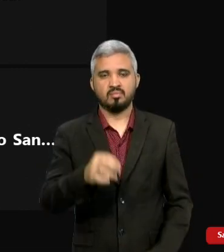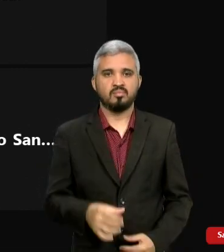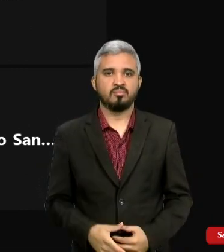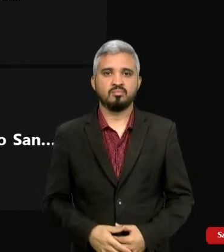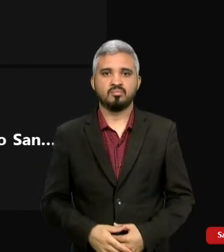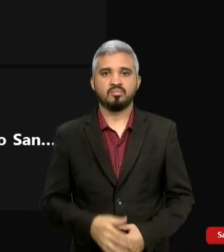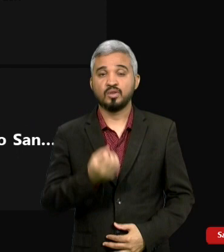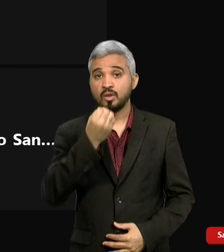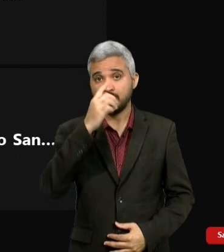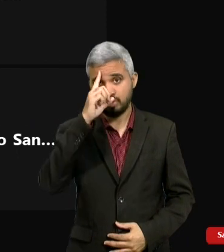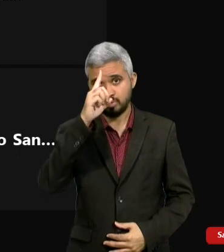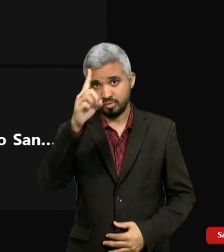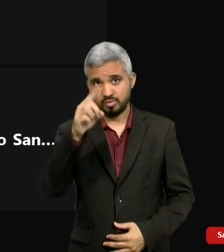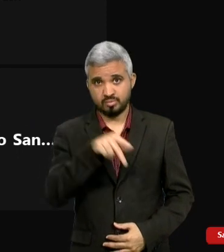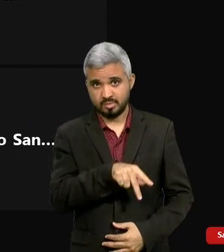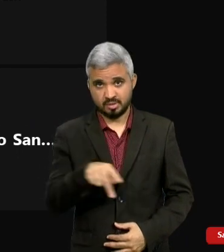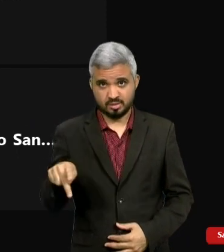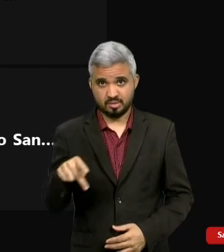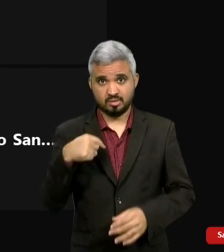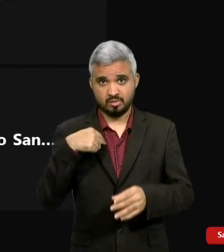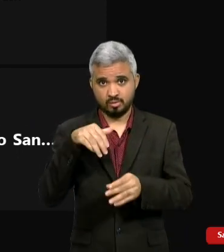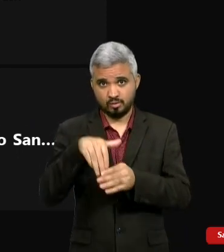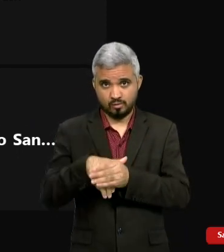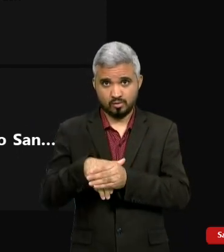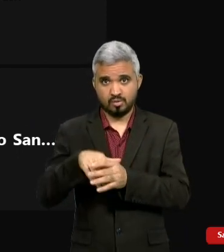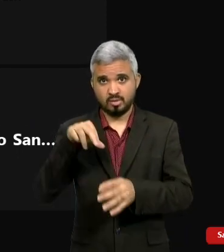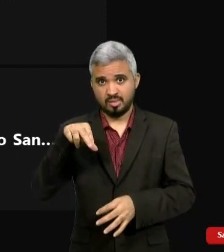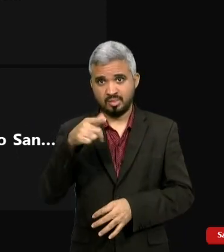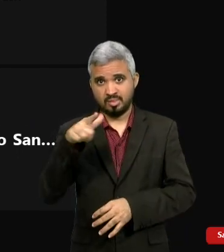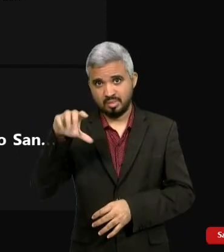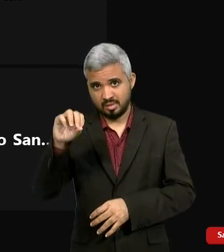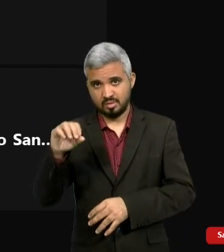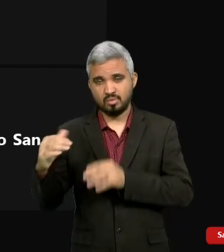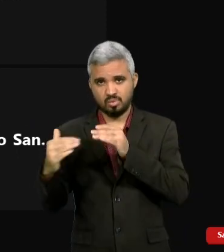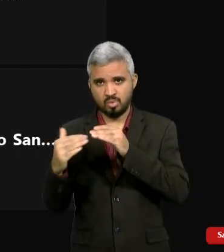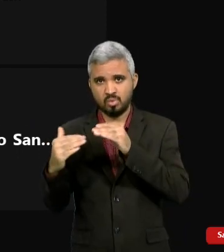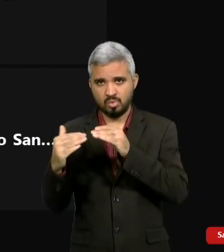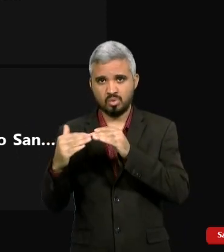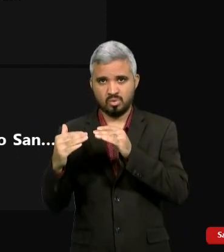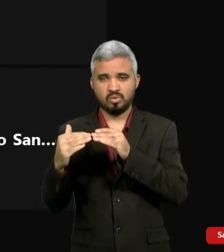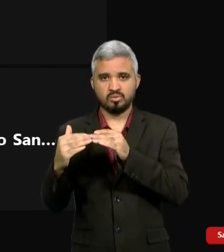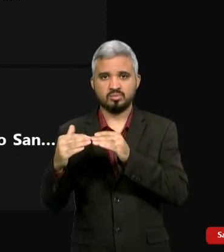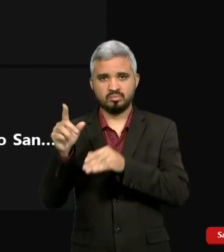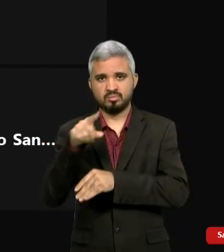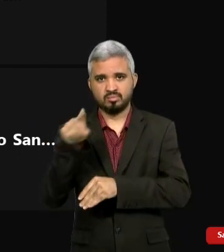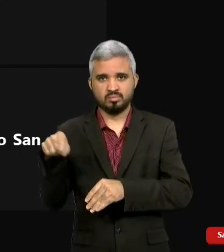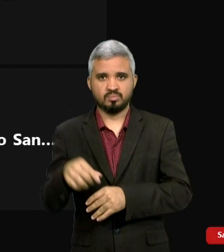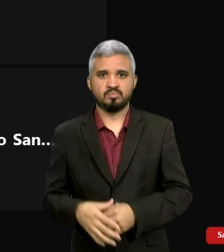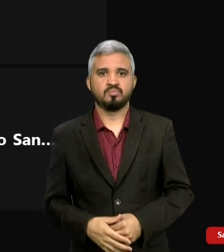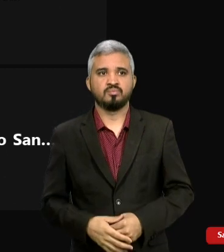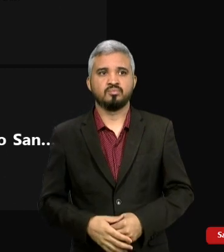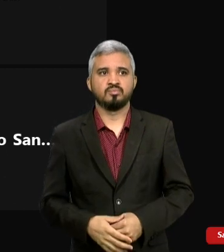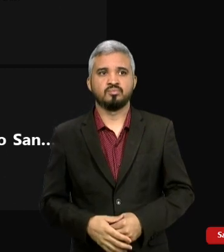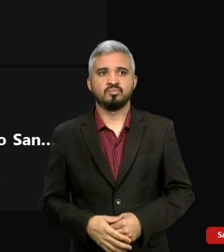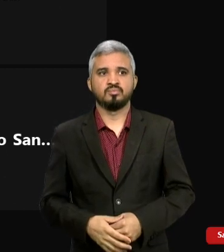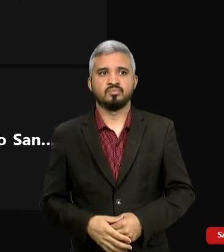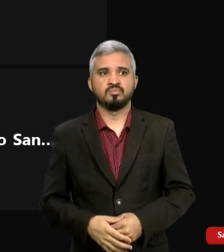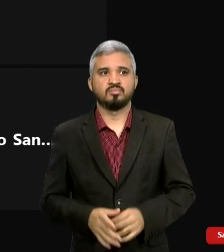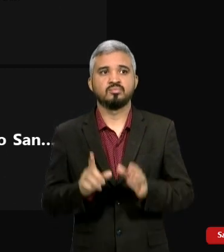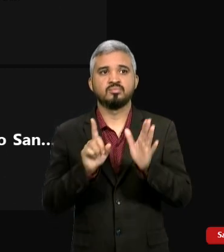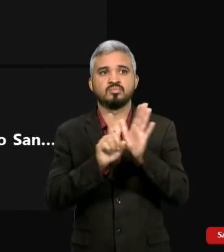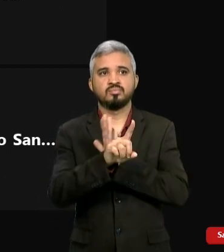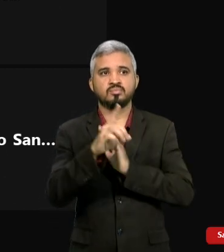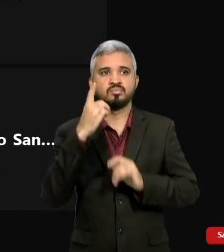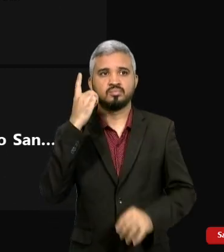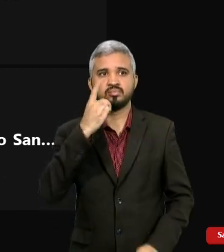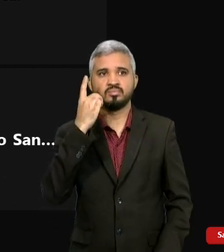Bom dia, presidente. Voto não pela manutenção do veto. Vota não. Como vota a deputada